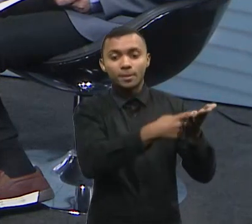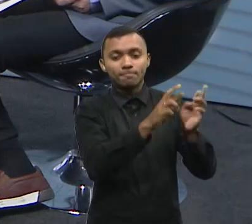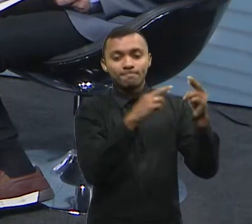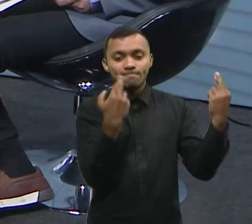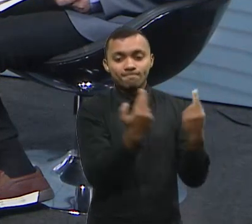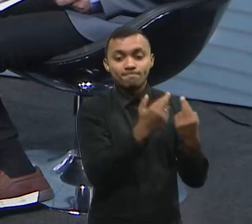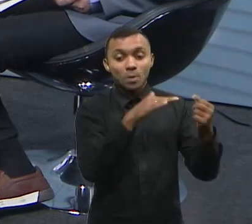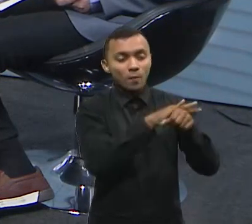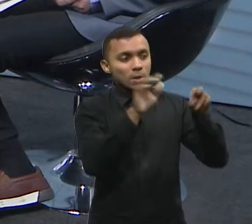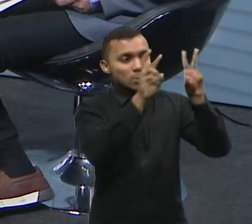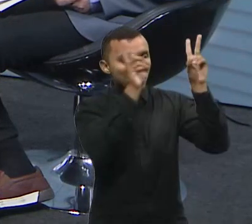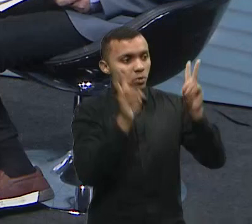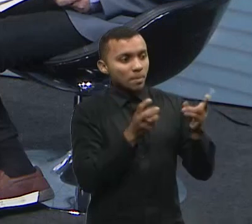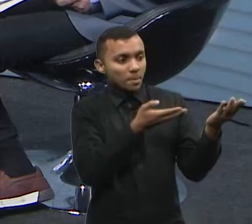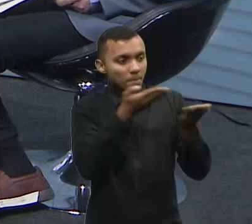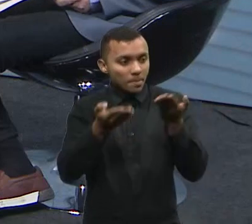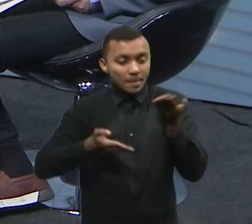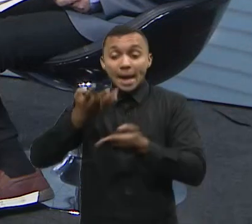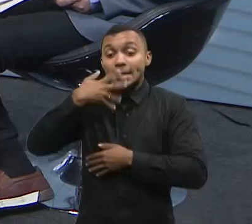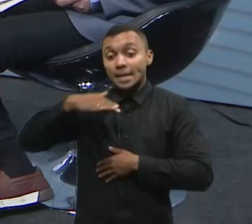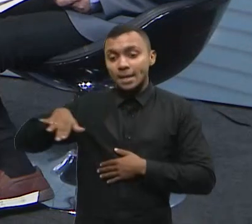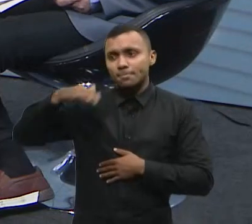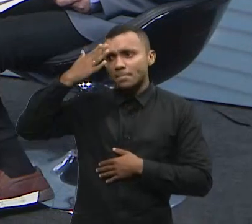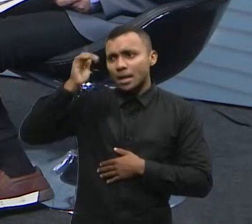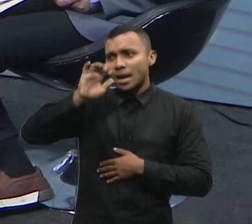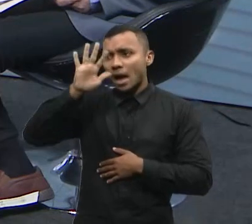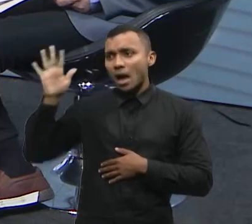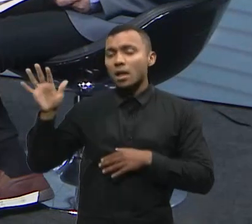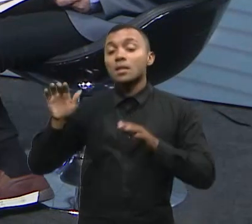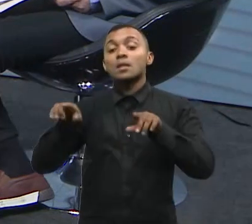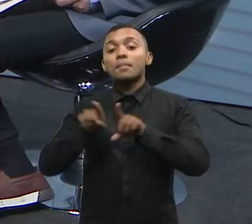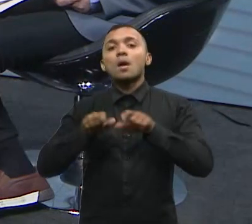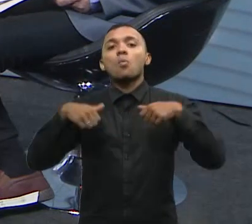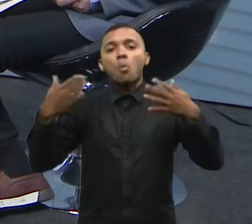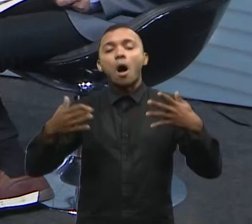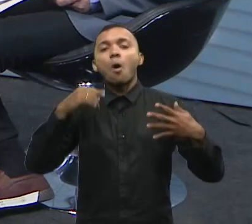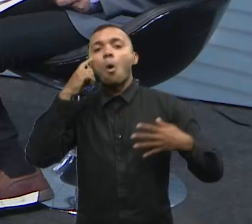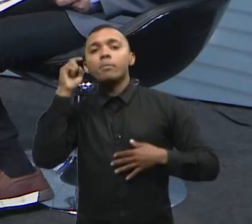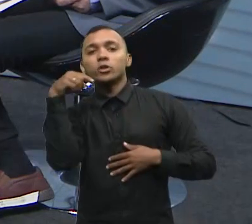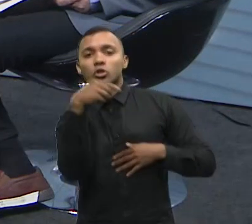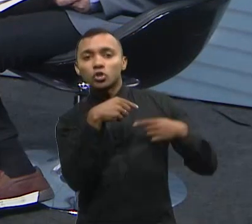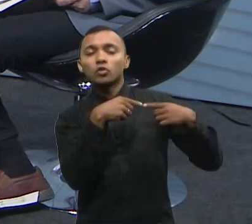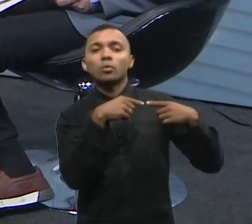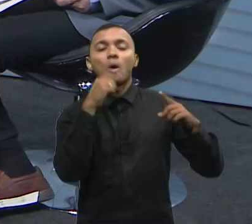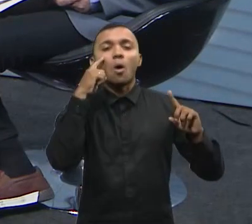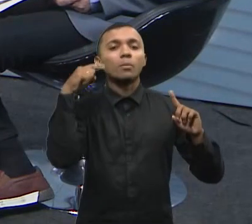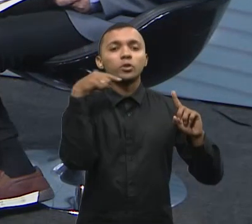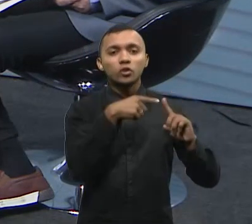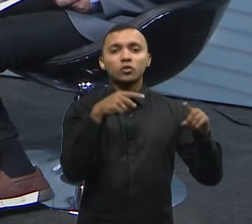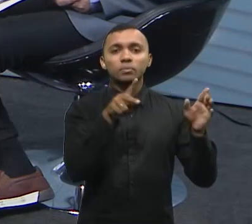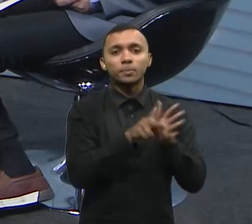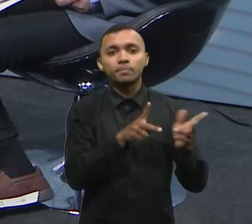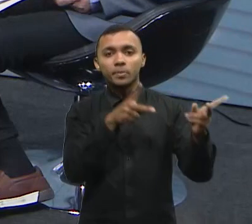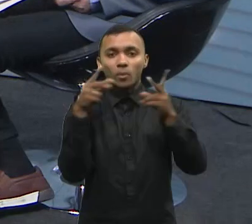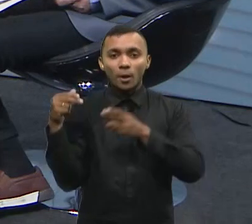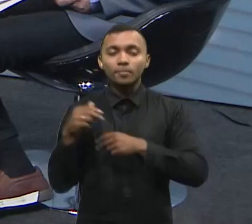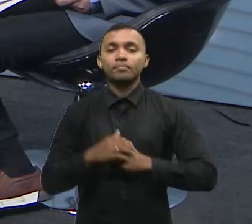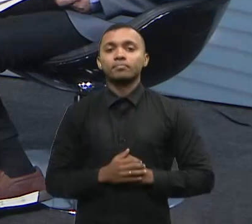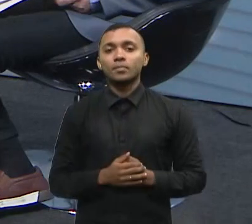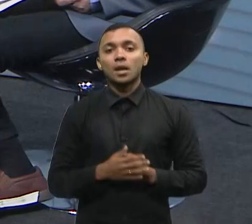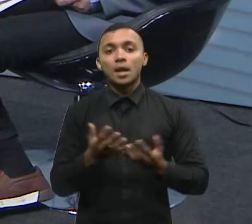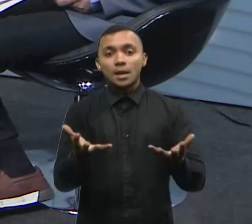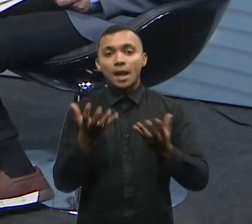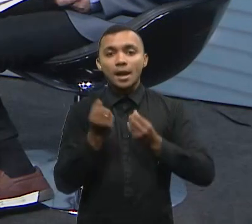sobre o desenvolvimento daquela criança, sobre o atendimento e quais são as metas em comum. Né? Nós vamos fortalecer metas,